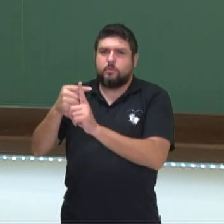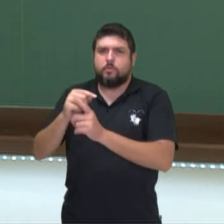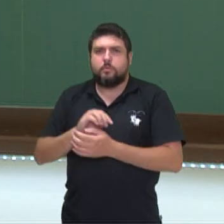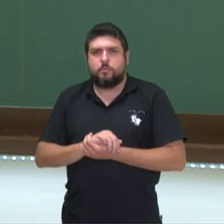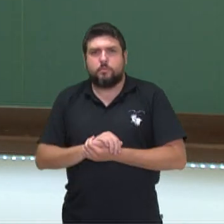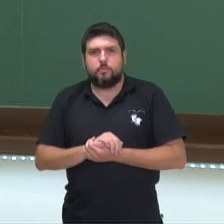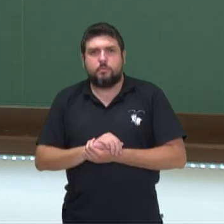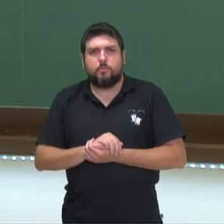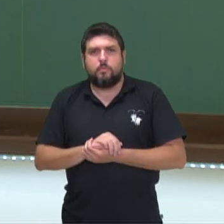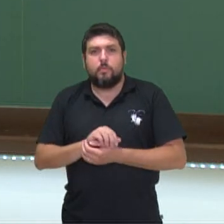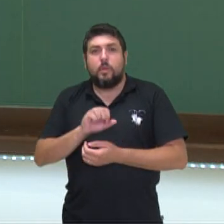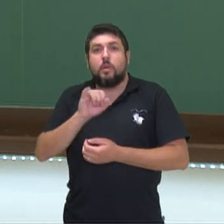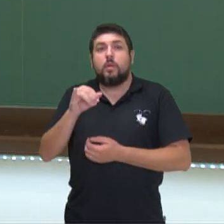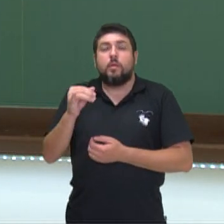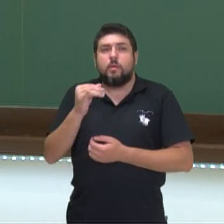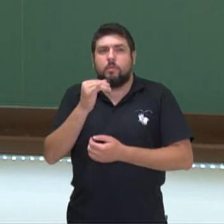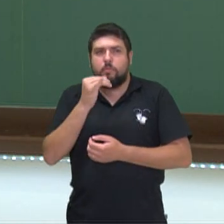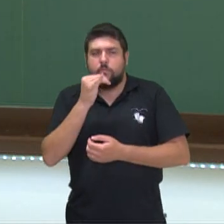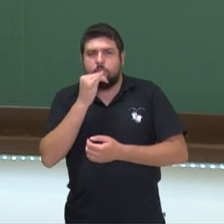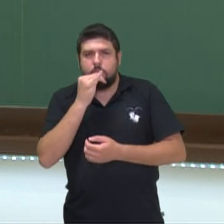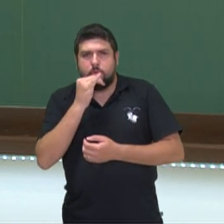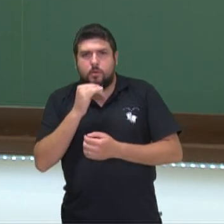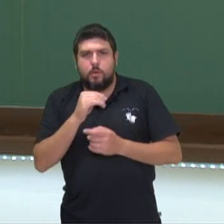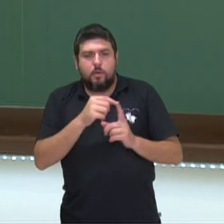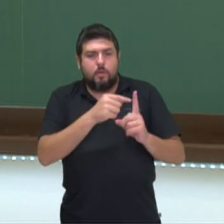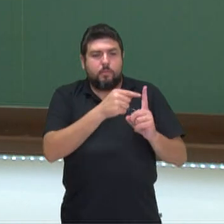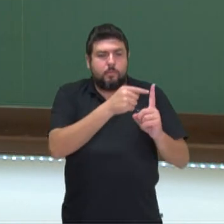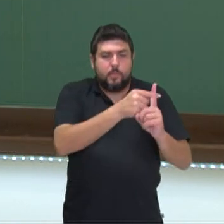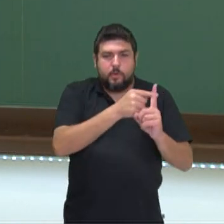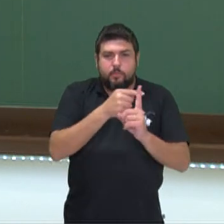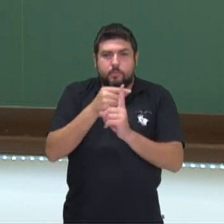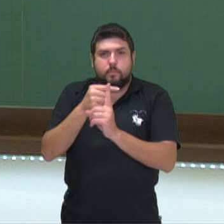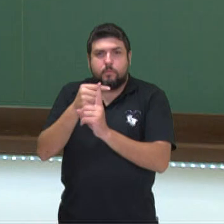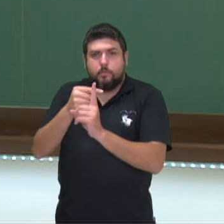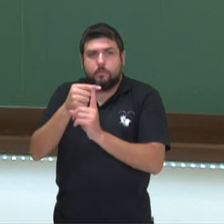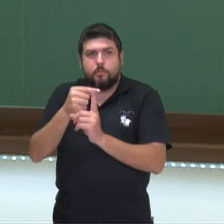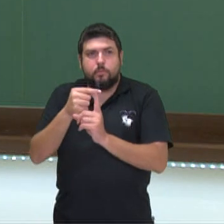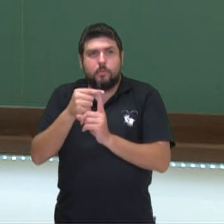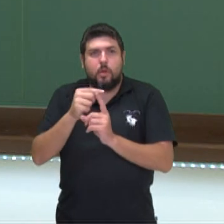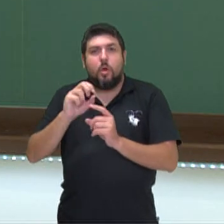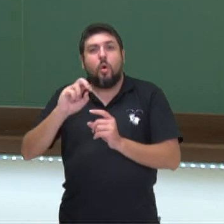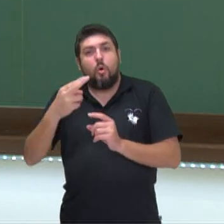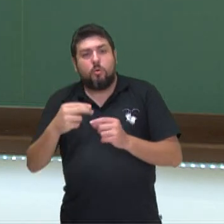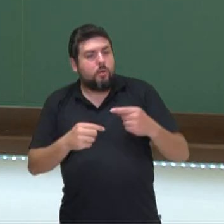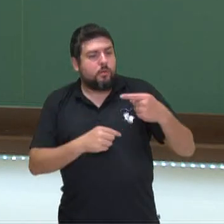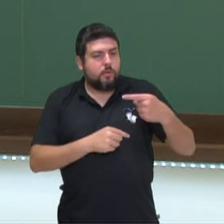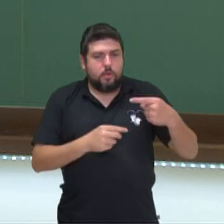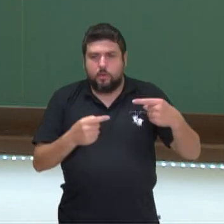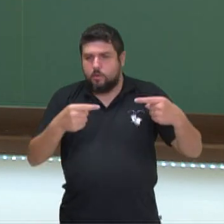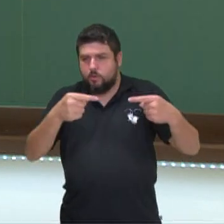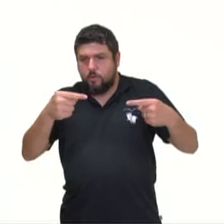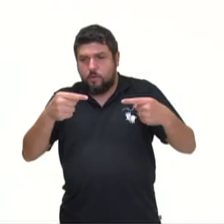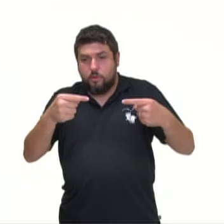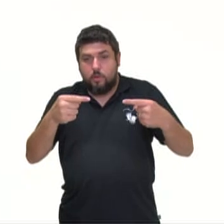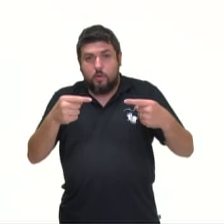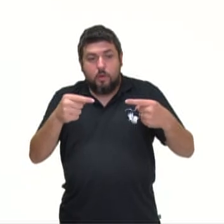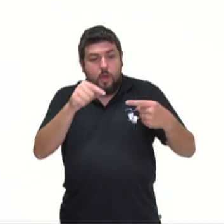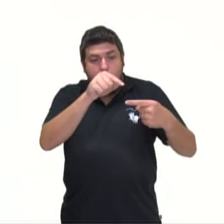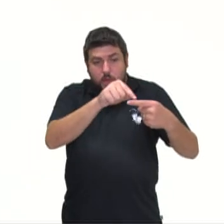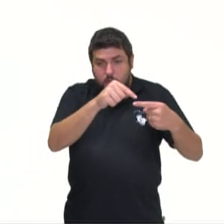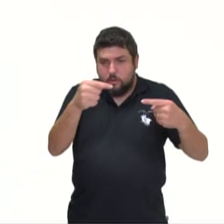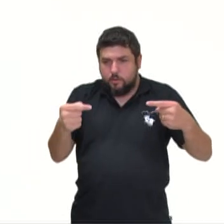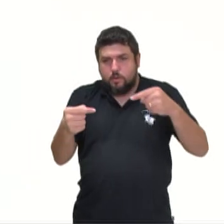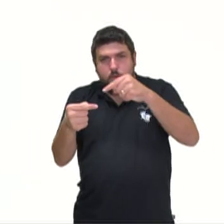seja, se multiplicamos dois números positivos ou dois números negativos, não importa, eles têm o